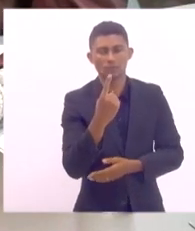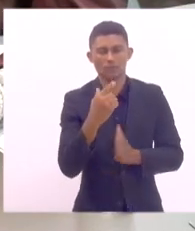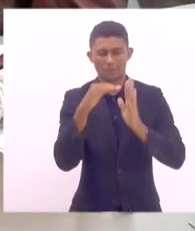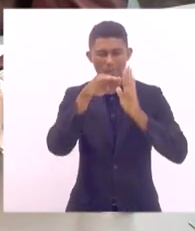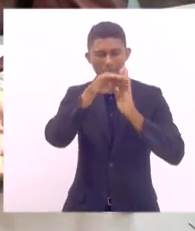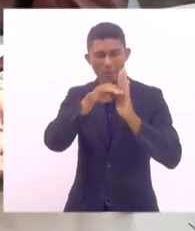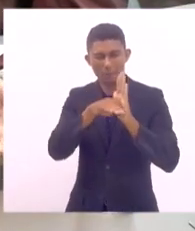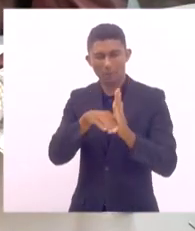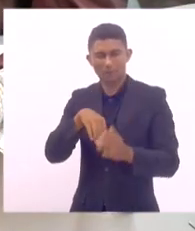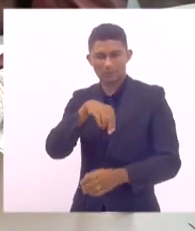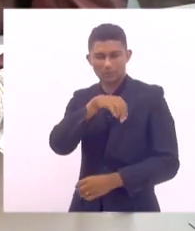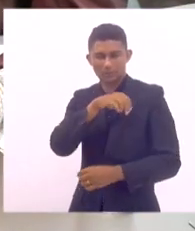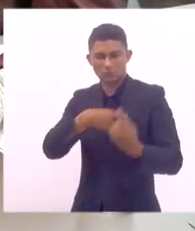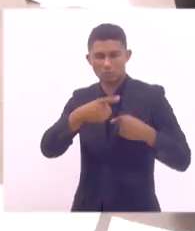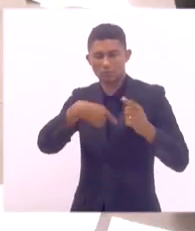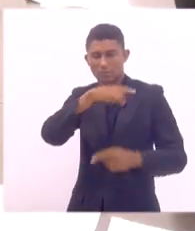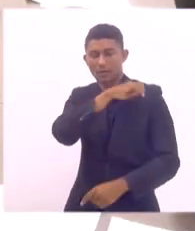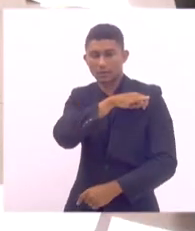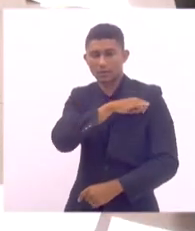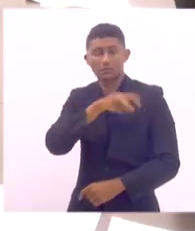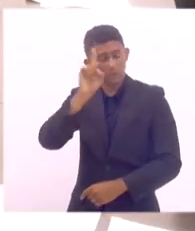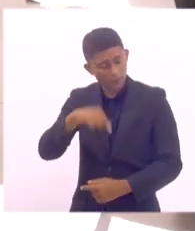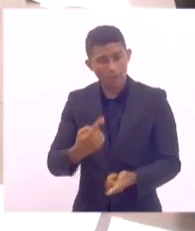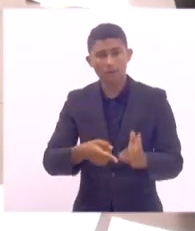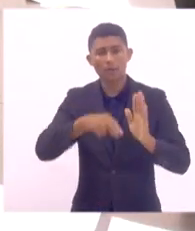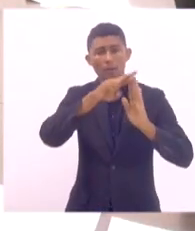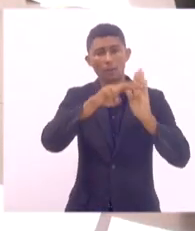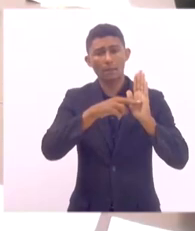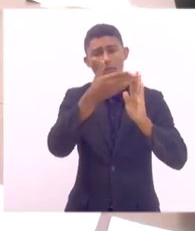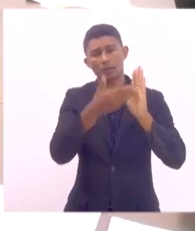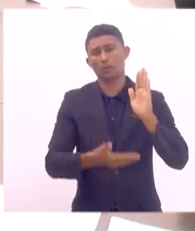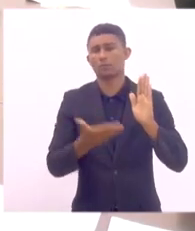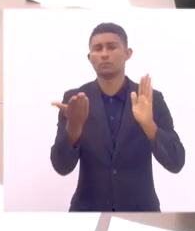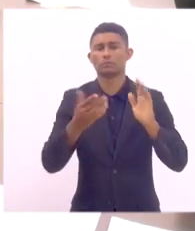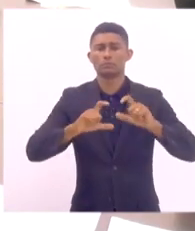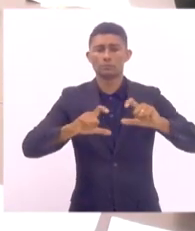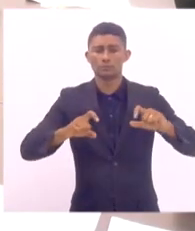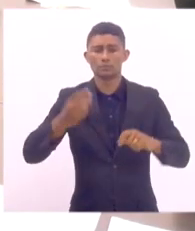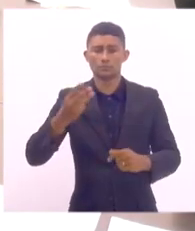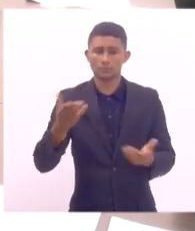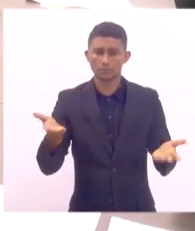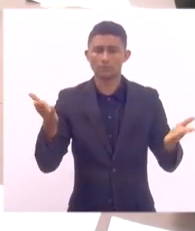Entendeu, Bacelar? Na regulamentação do parágrafo 3º.